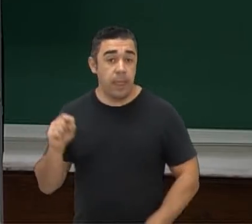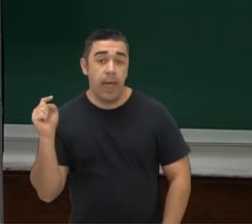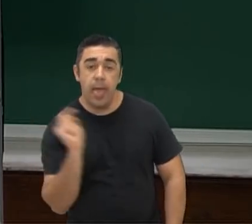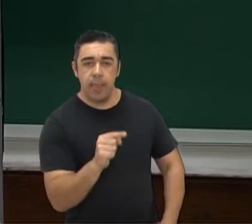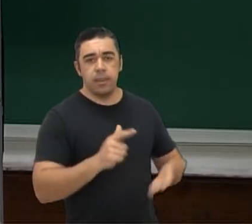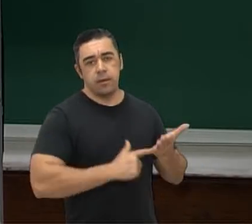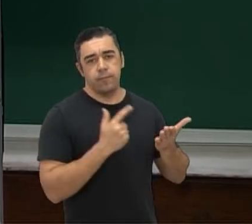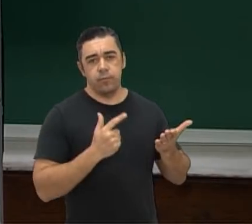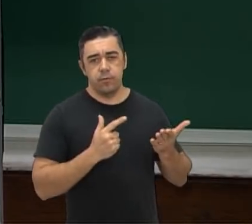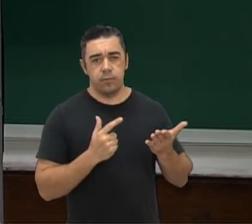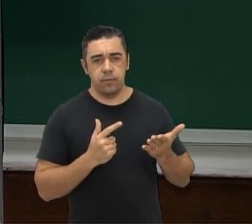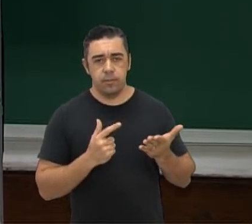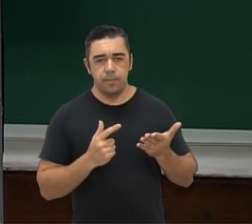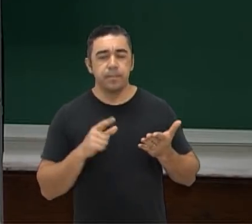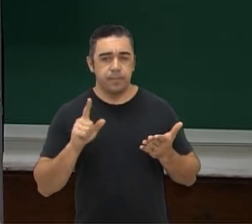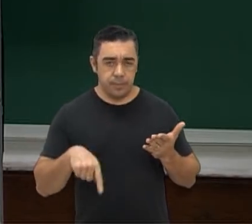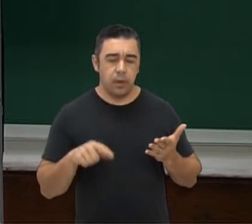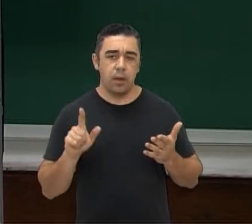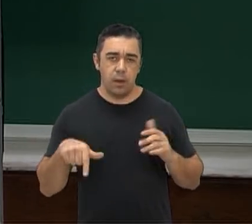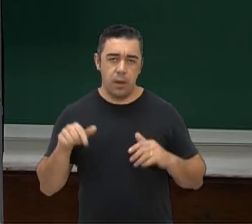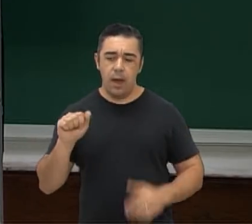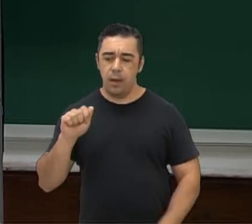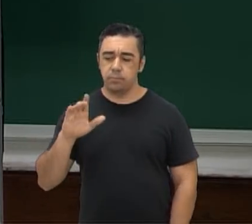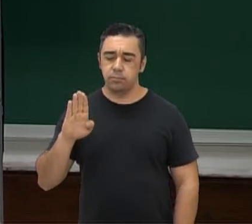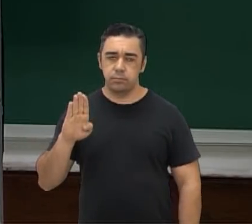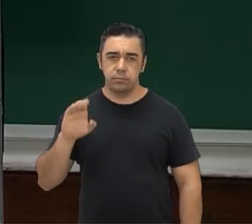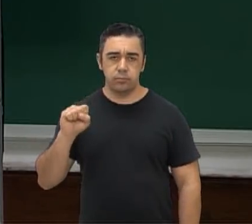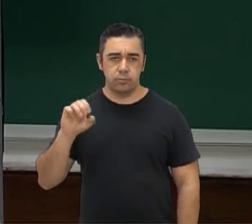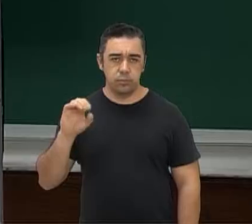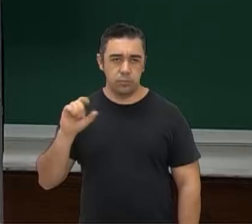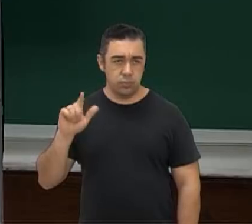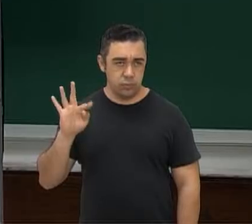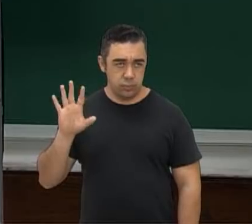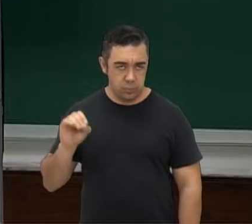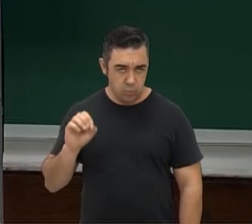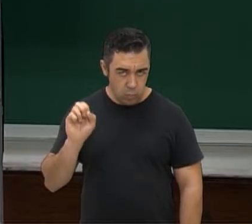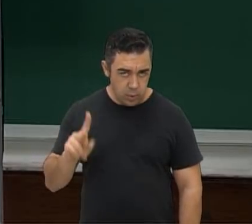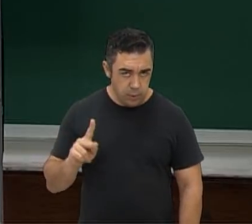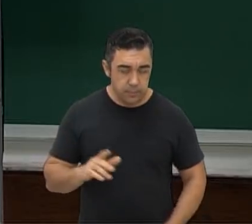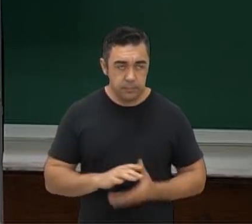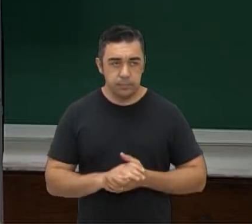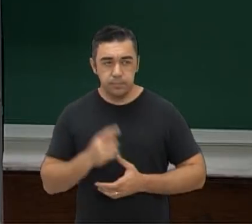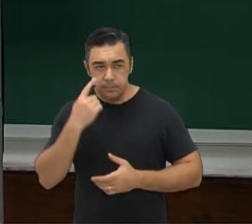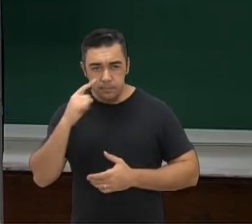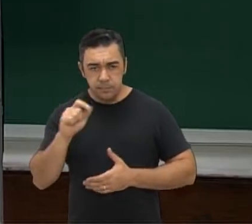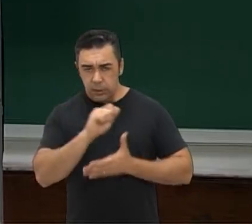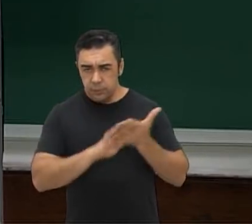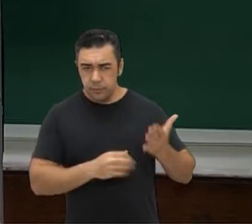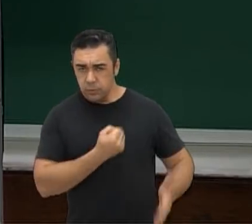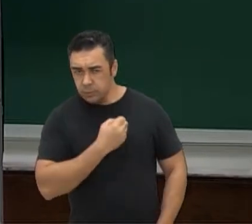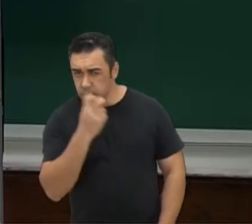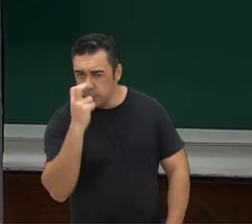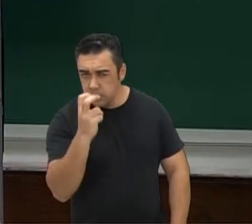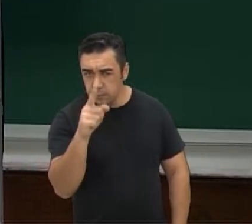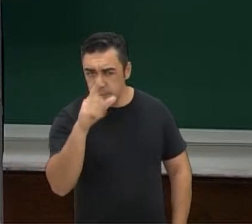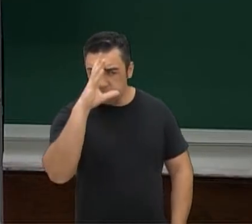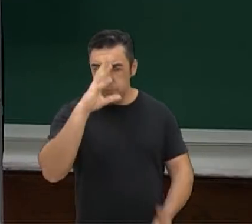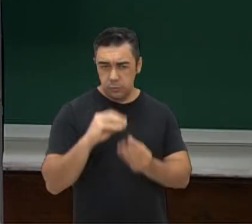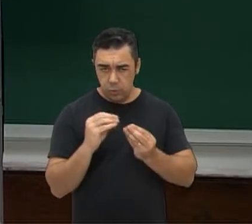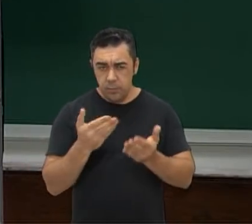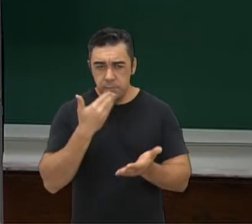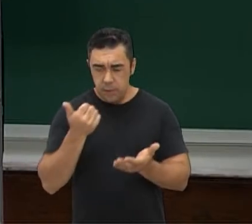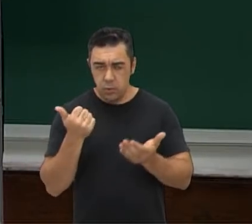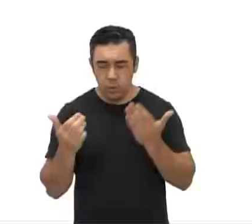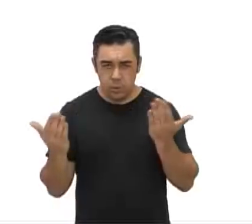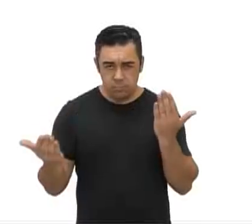livro. Então, a gente tem ali um superlativo absoluto, ok? Vamos para o exercício 5 para ver se fica mais clara essa